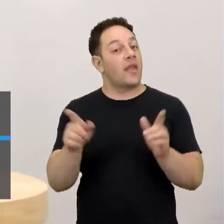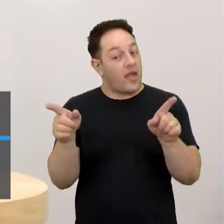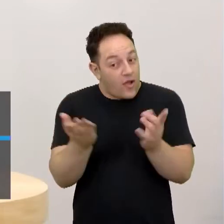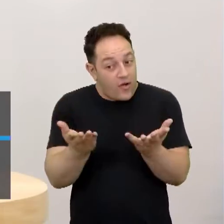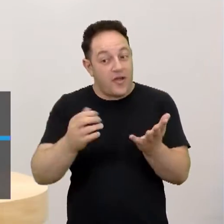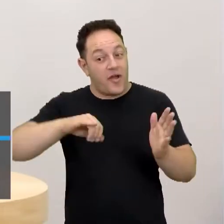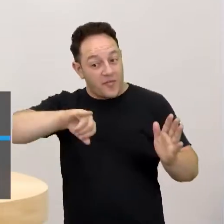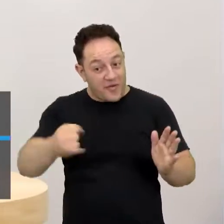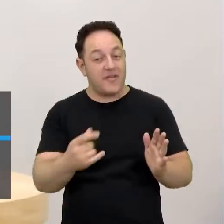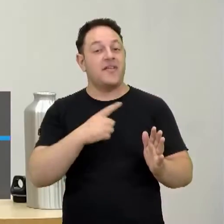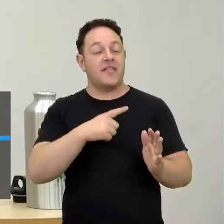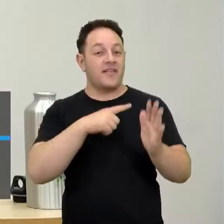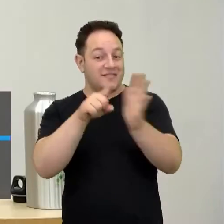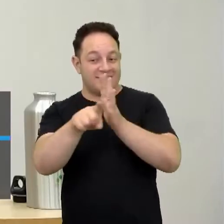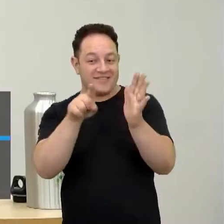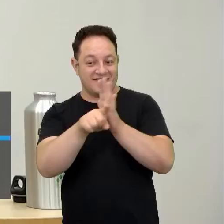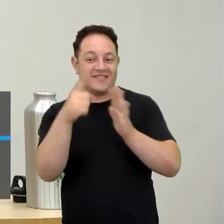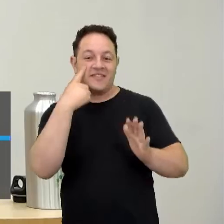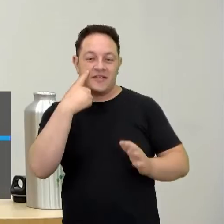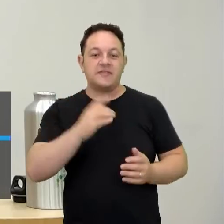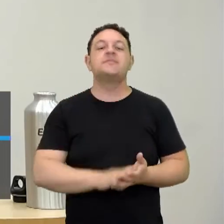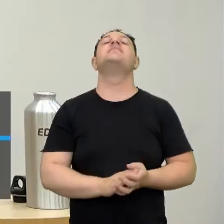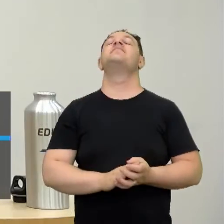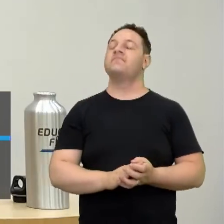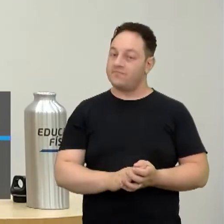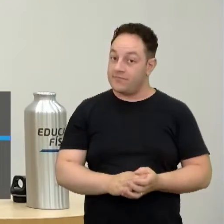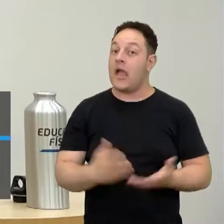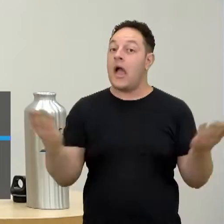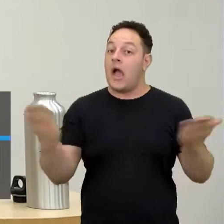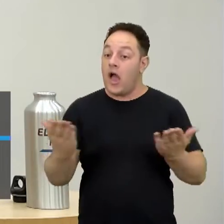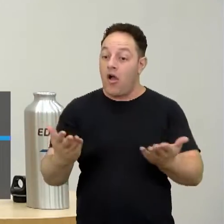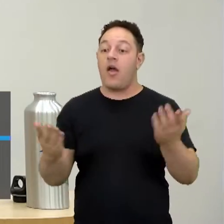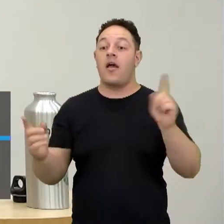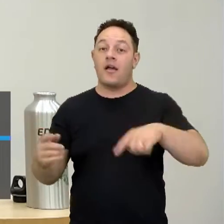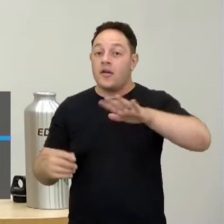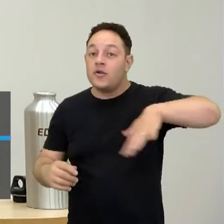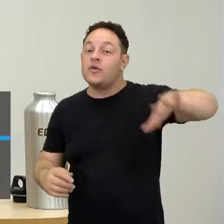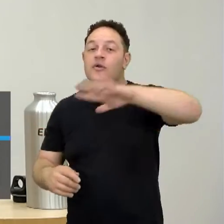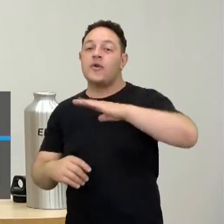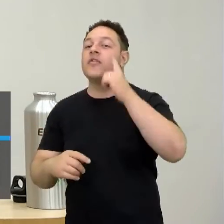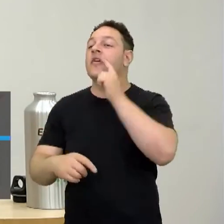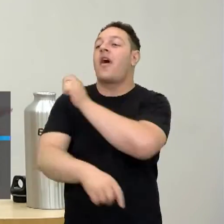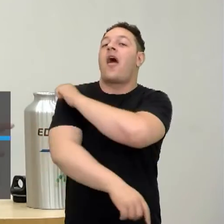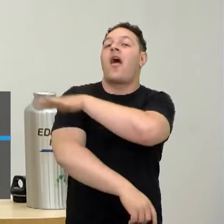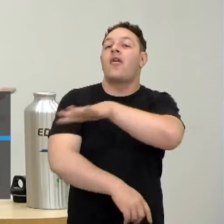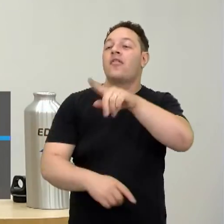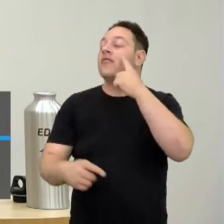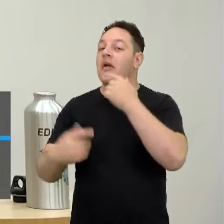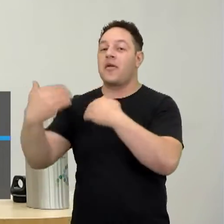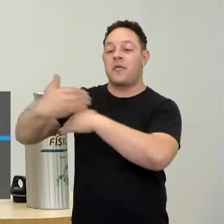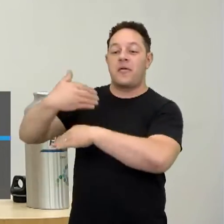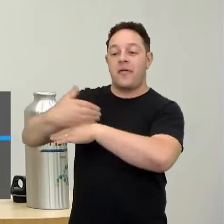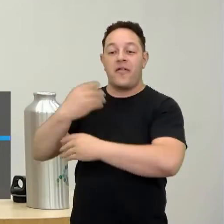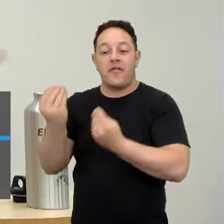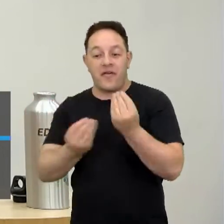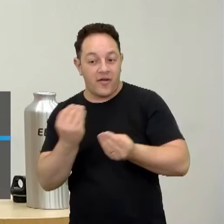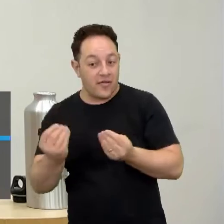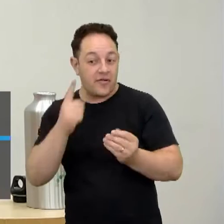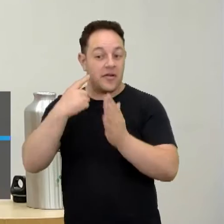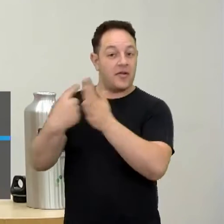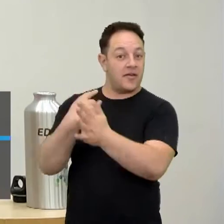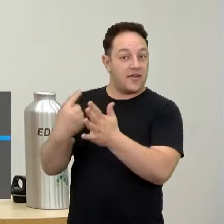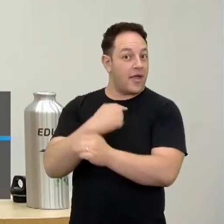tem enquete. Exatamente, agora é a hora dos estudantes participarem aí. Vai rolar a enquete, né? Vai, a internet vai